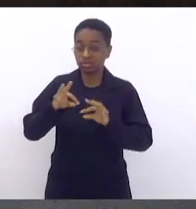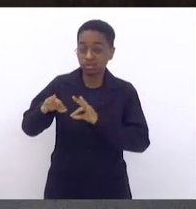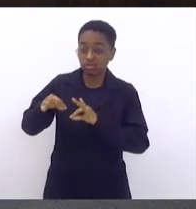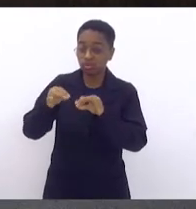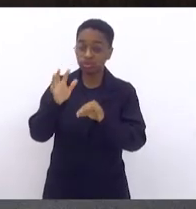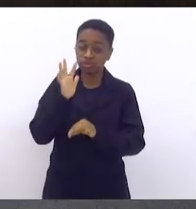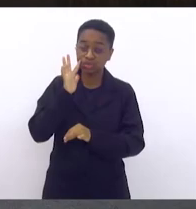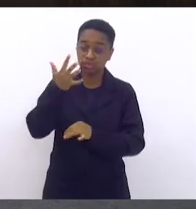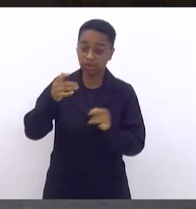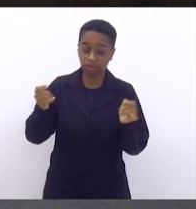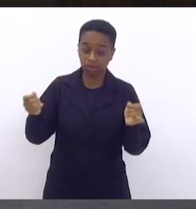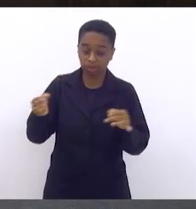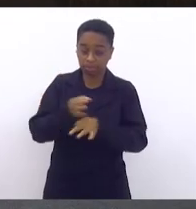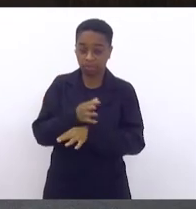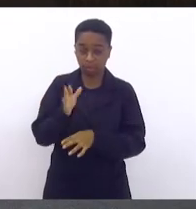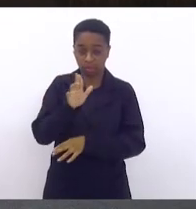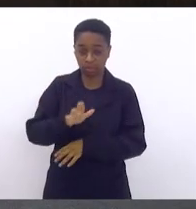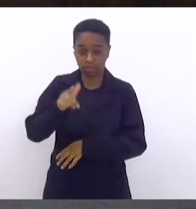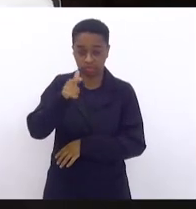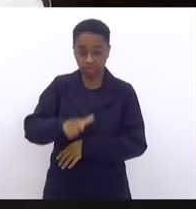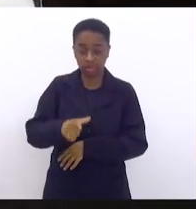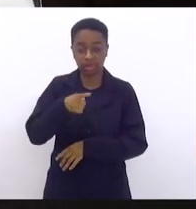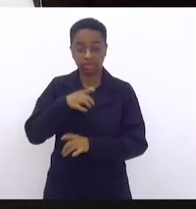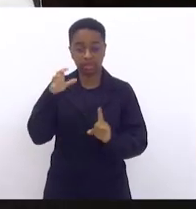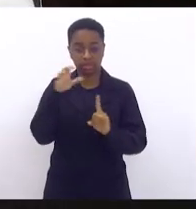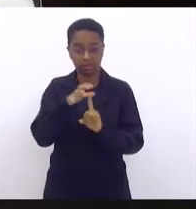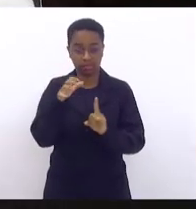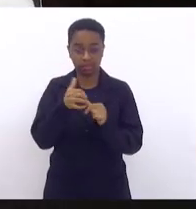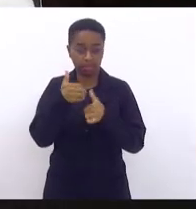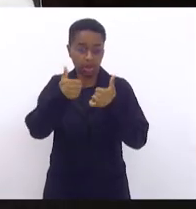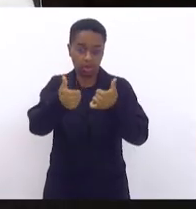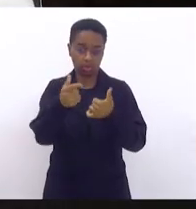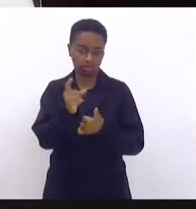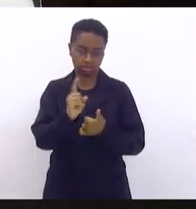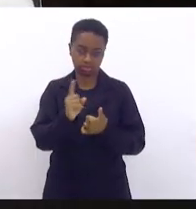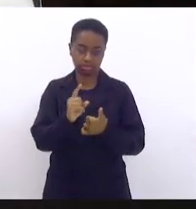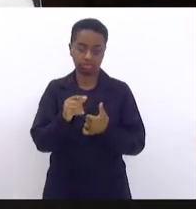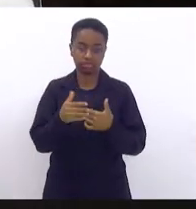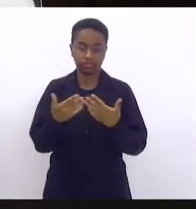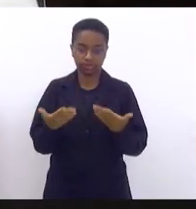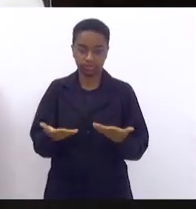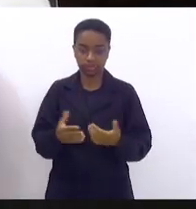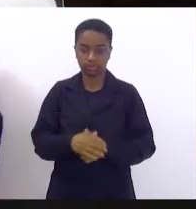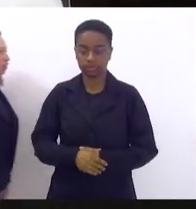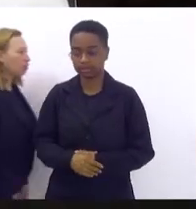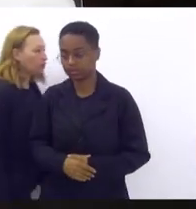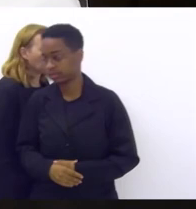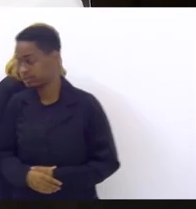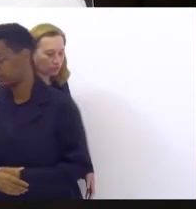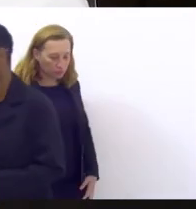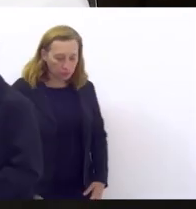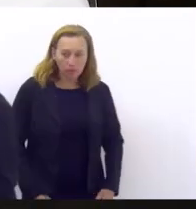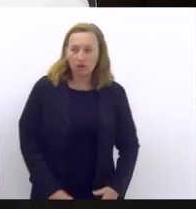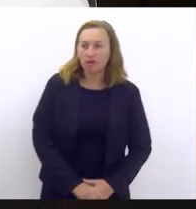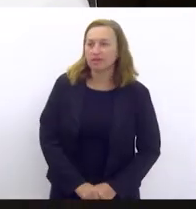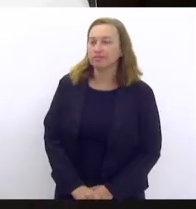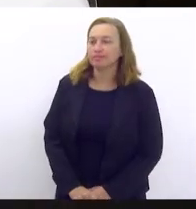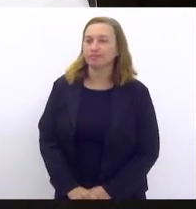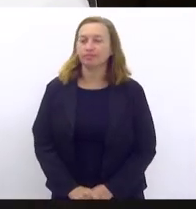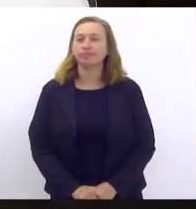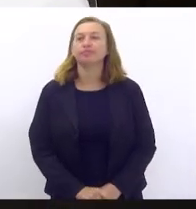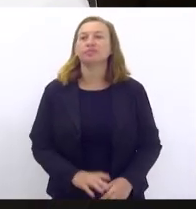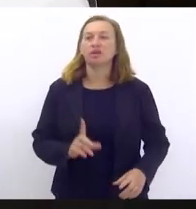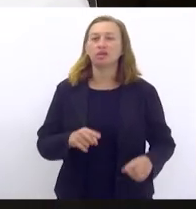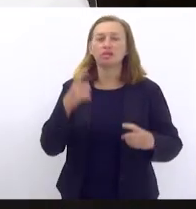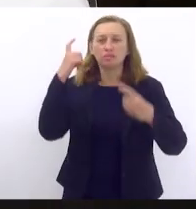ser utilizadas que tem um impacto melhor né então sob a ótica até regulatória no Brasil há